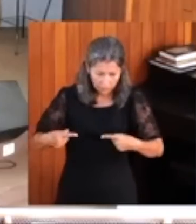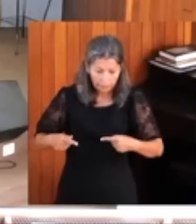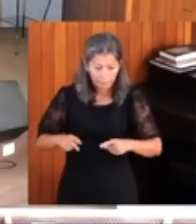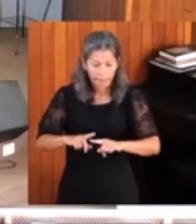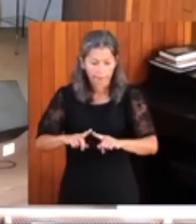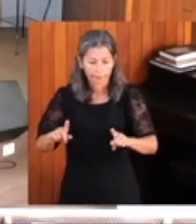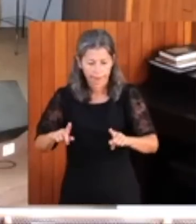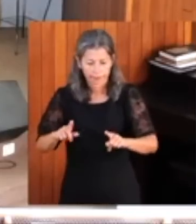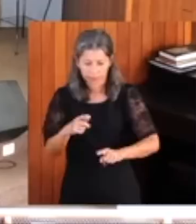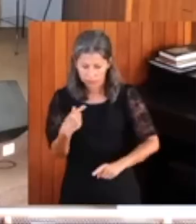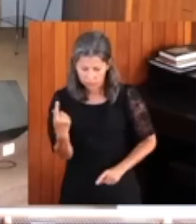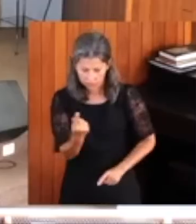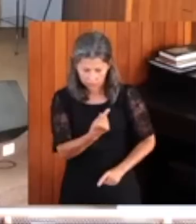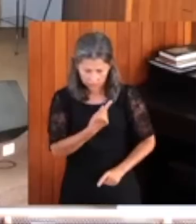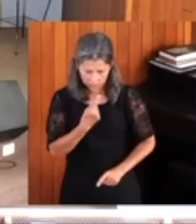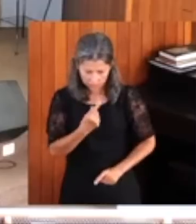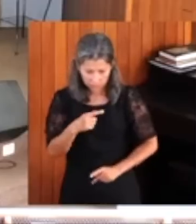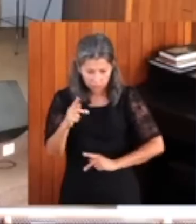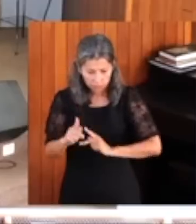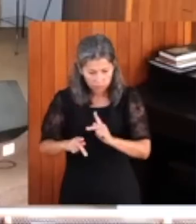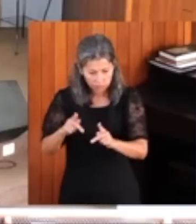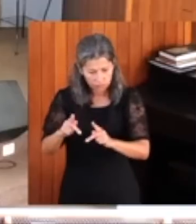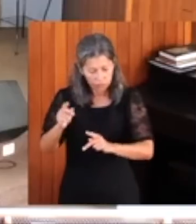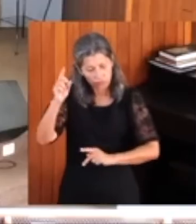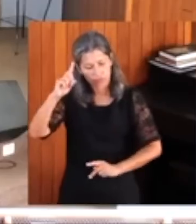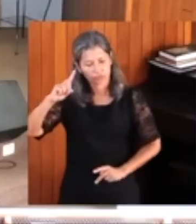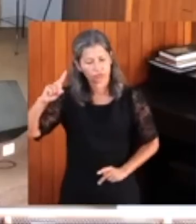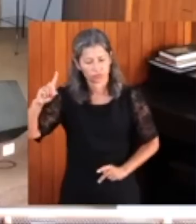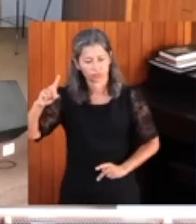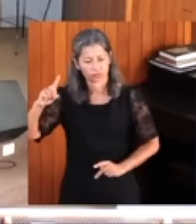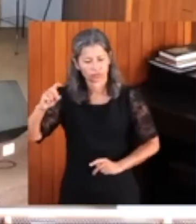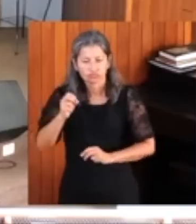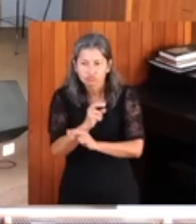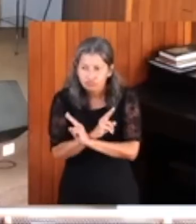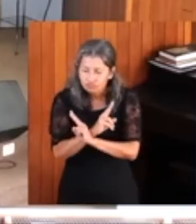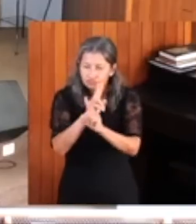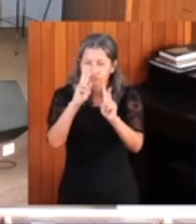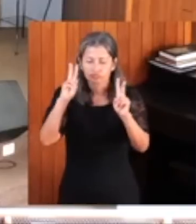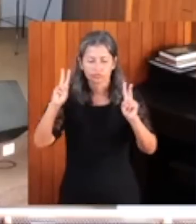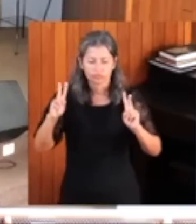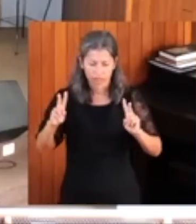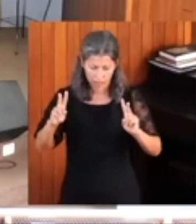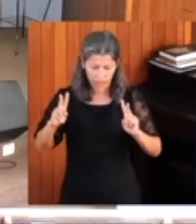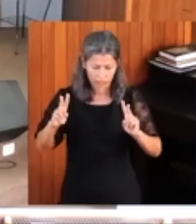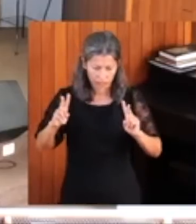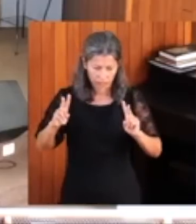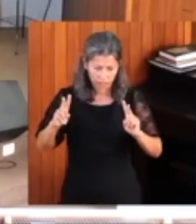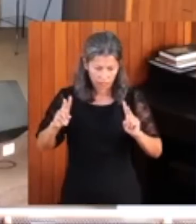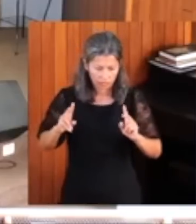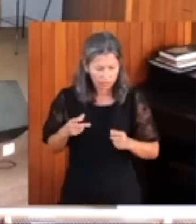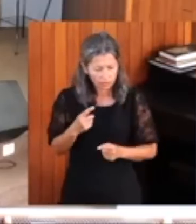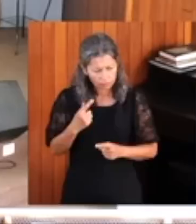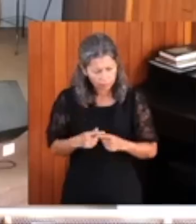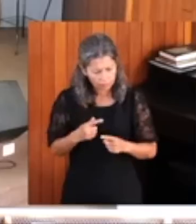vitorioso juntamente com o Cordeiro. Essa é a mensagem central. Eu disse também que o Apocalipse é uma espécie de spoiler,